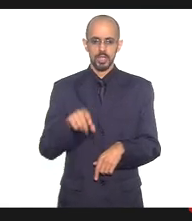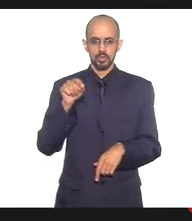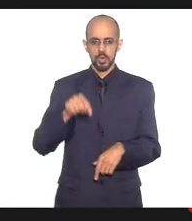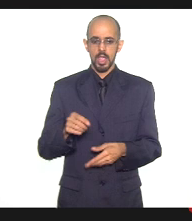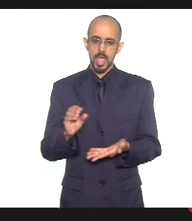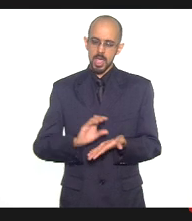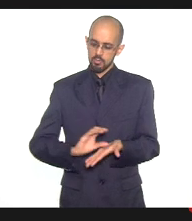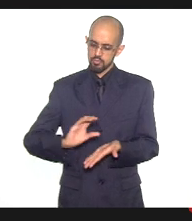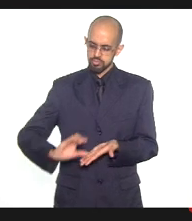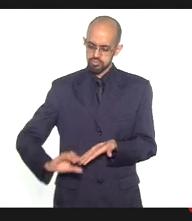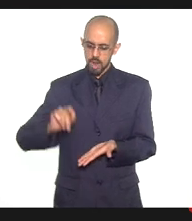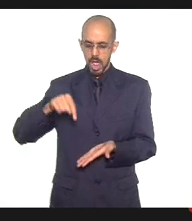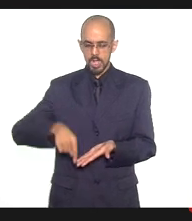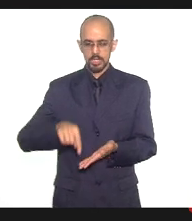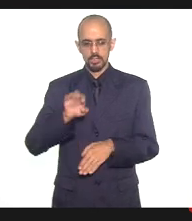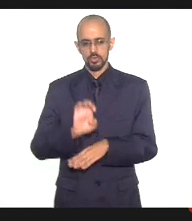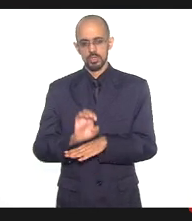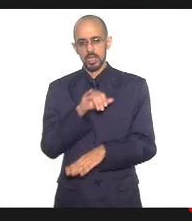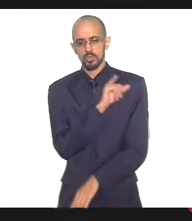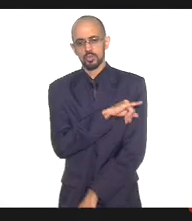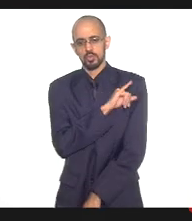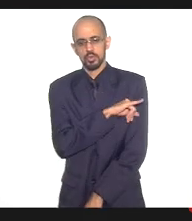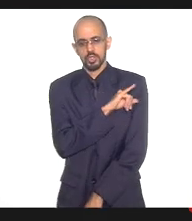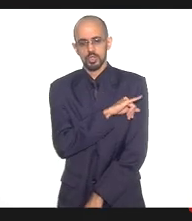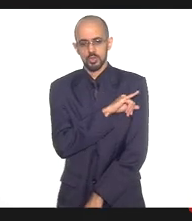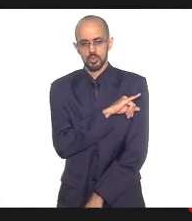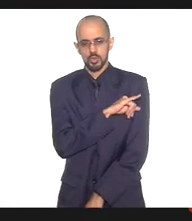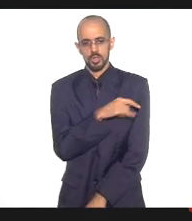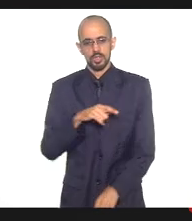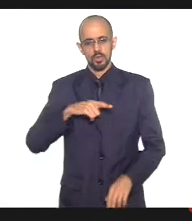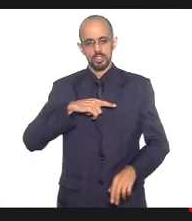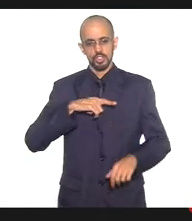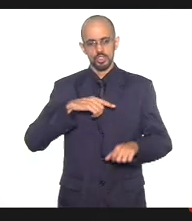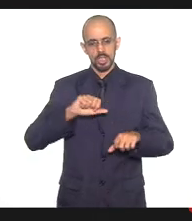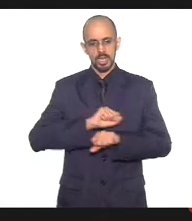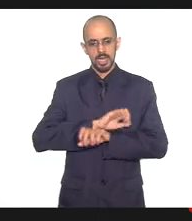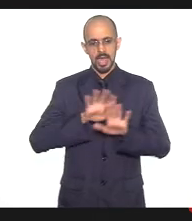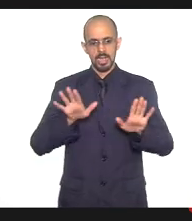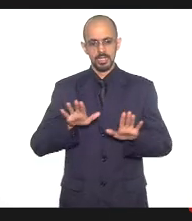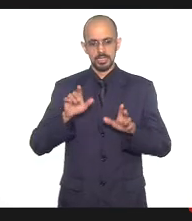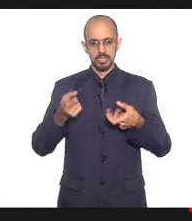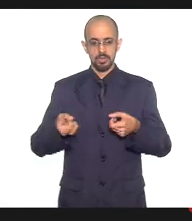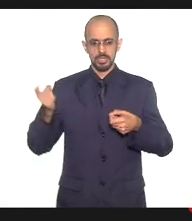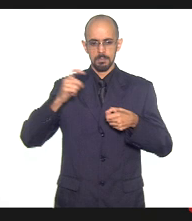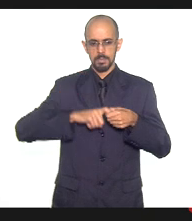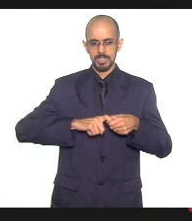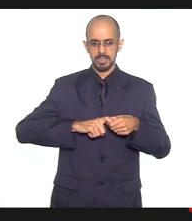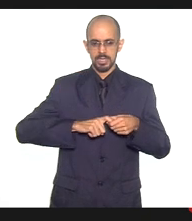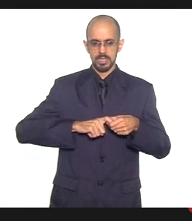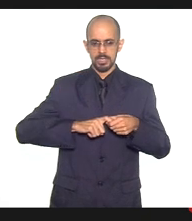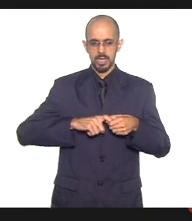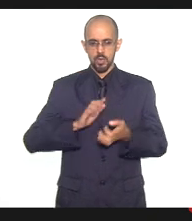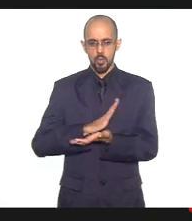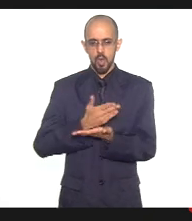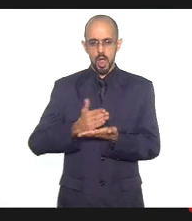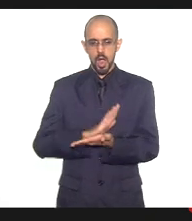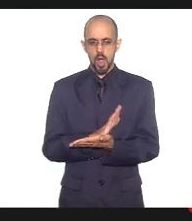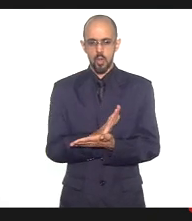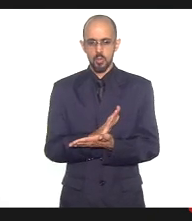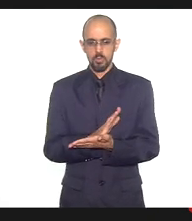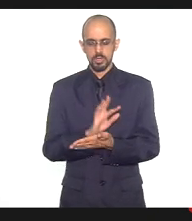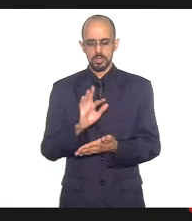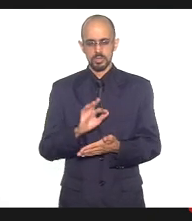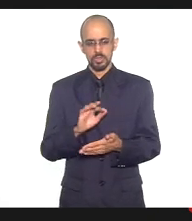Janeiro. Então, a gente tem uma estratégia muito clara de alocação dos recursos, né, dentro aqui da parceria que a gente tem com algumas entidades que eu vou citar logo em